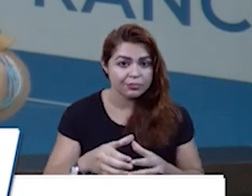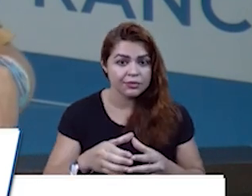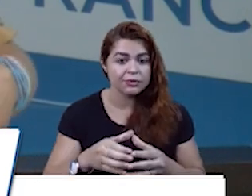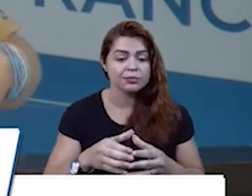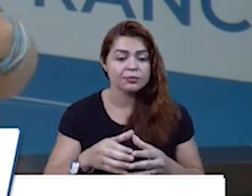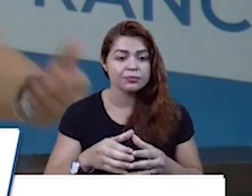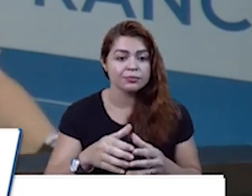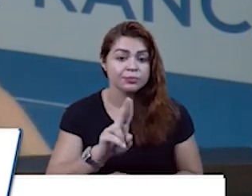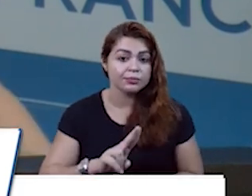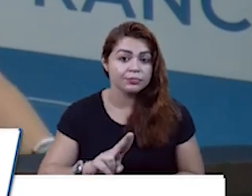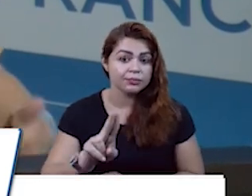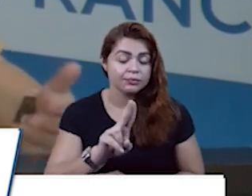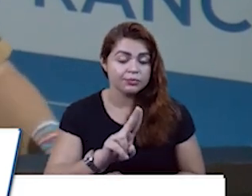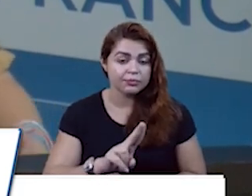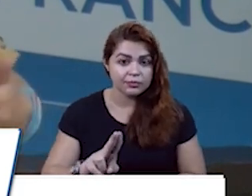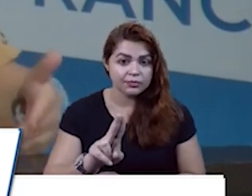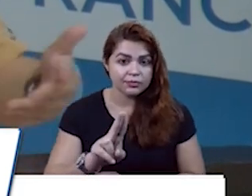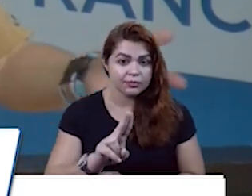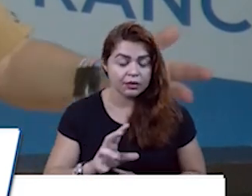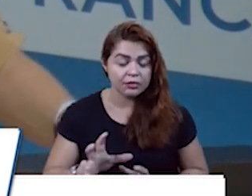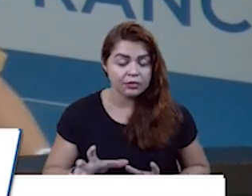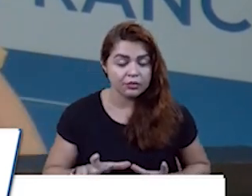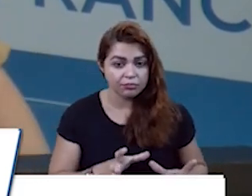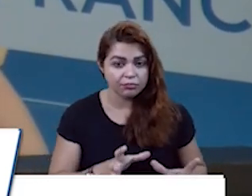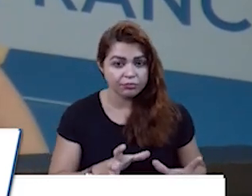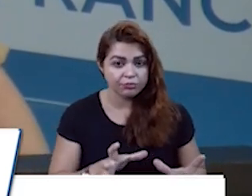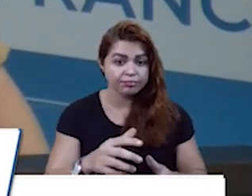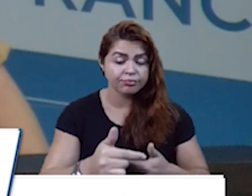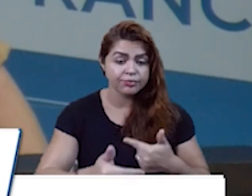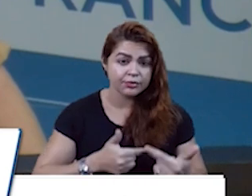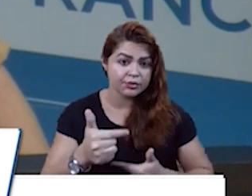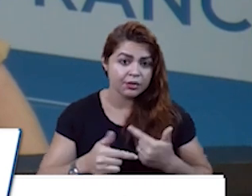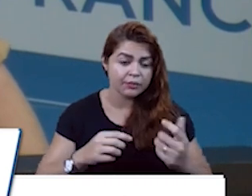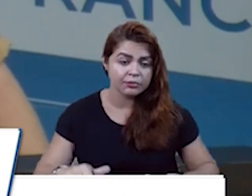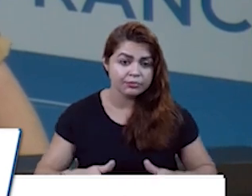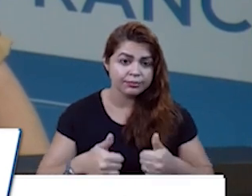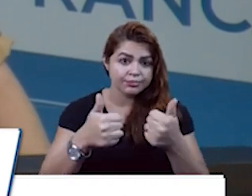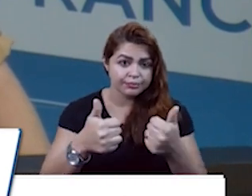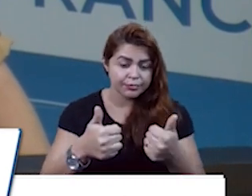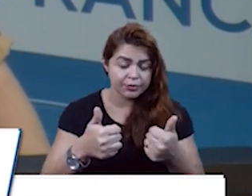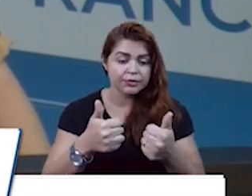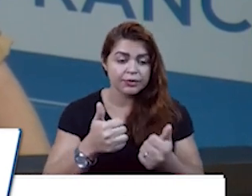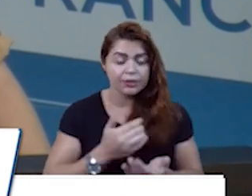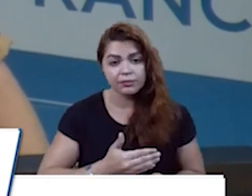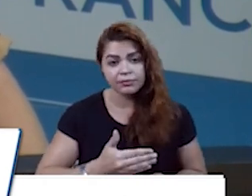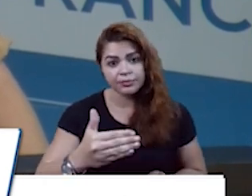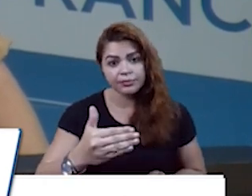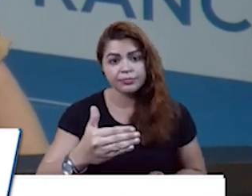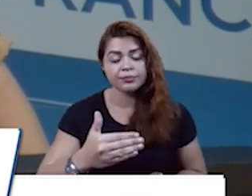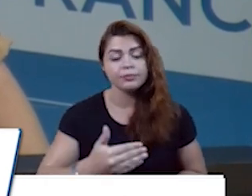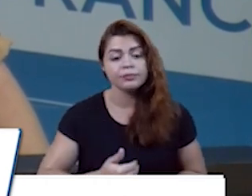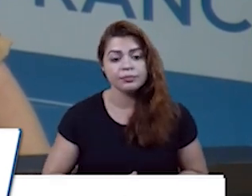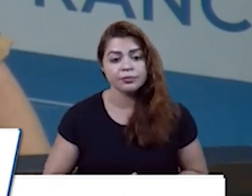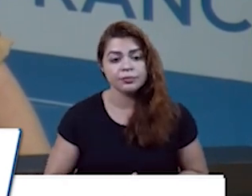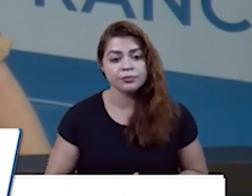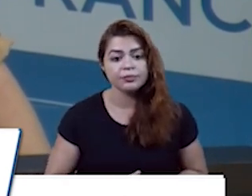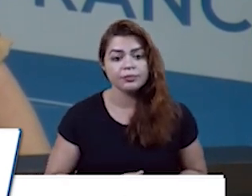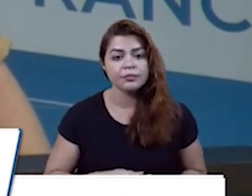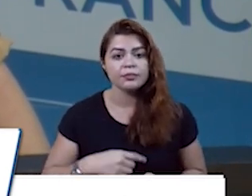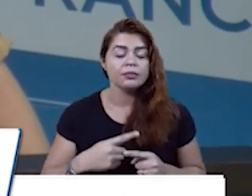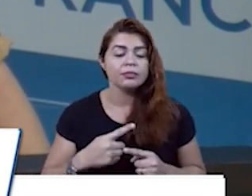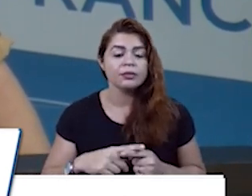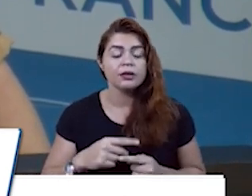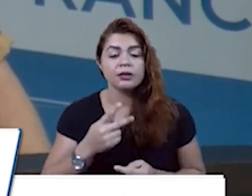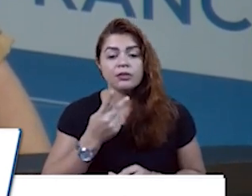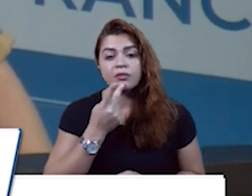como forma de guiar os trabalhos e as melhorias daqui para frente. Porque a gente não está mais falando de promessa de